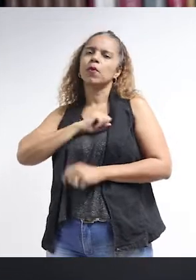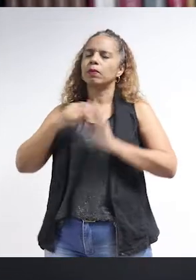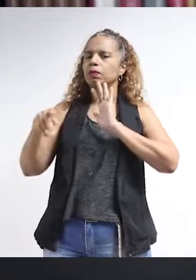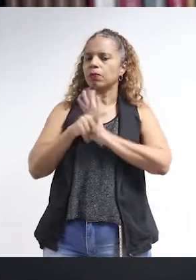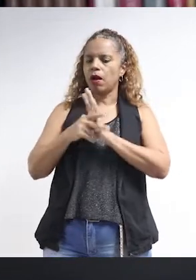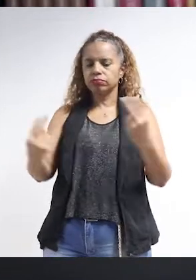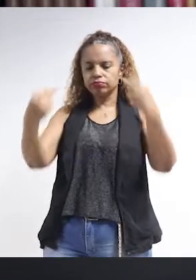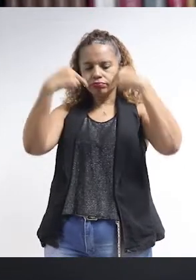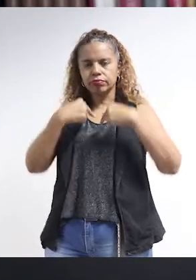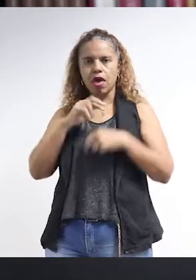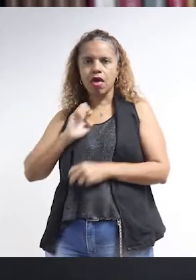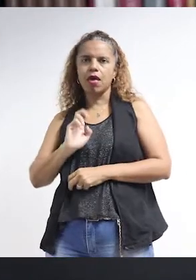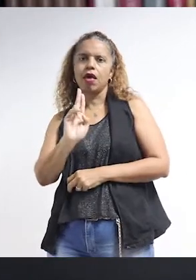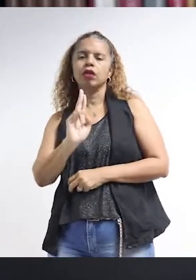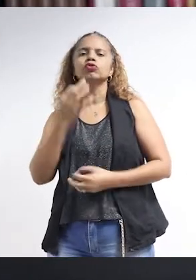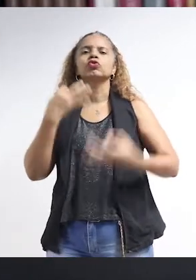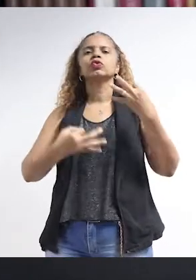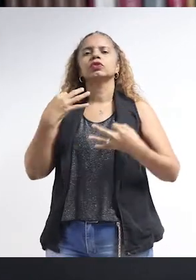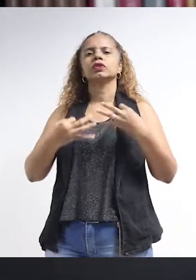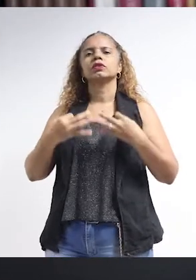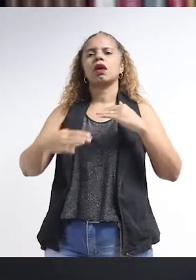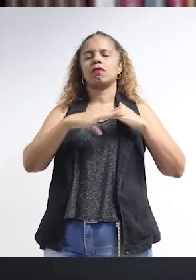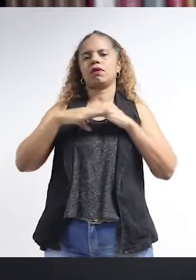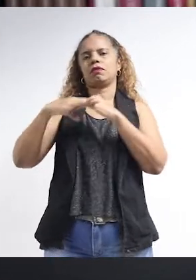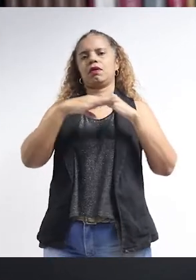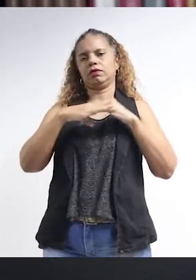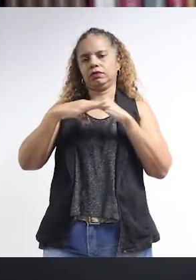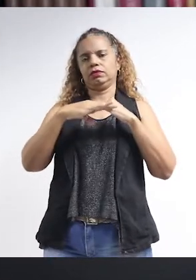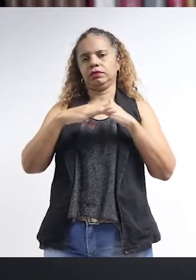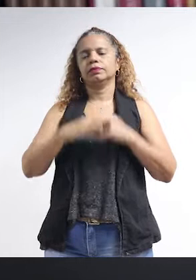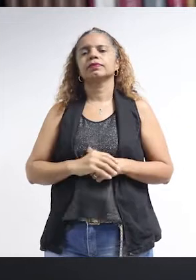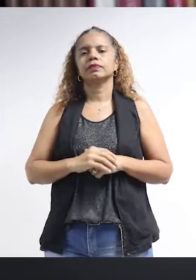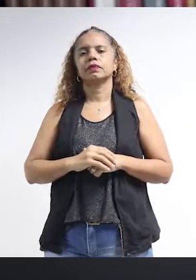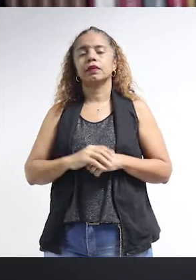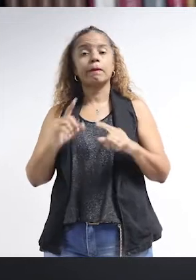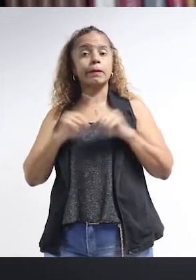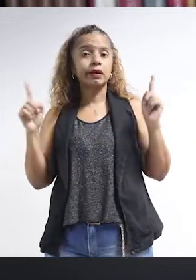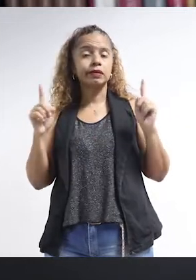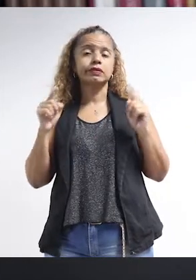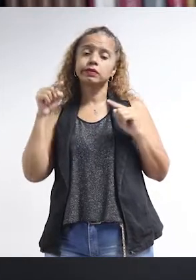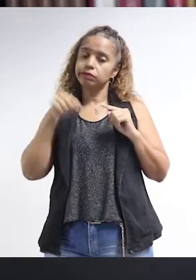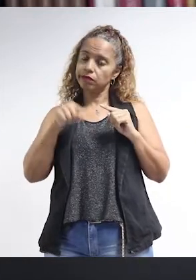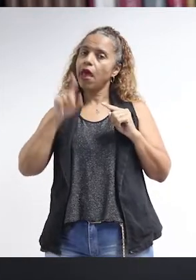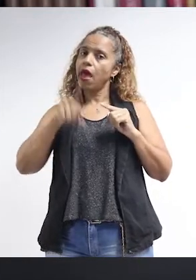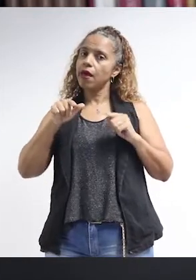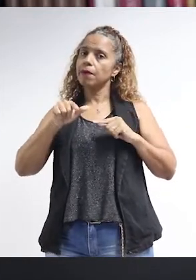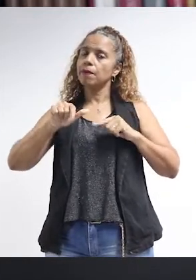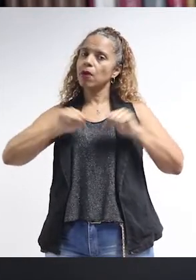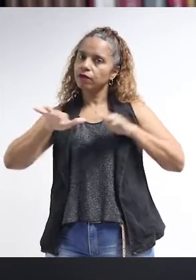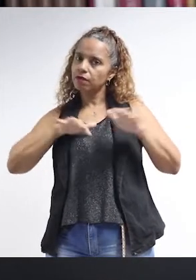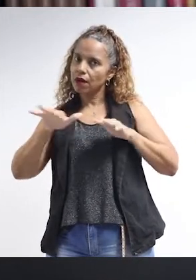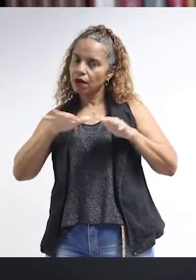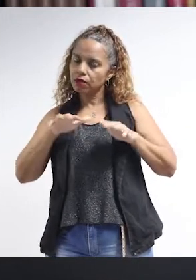por justiça, por igualdade de condições. Mas foi esse